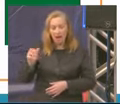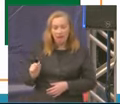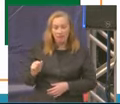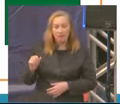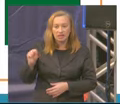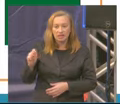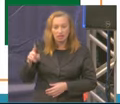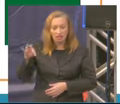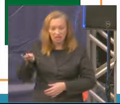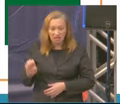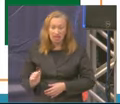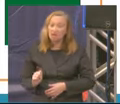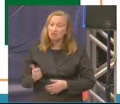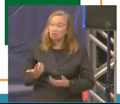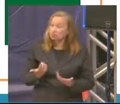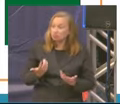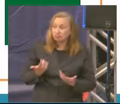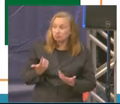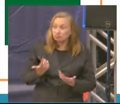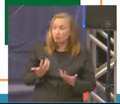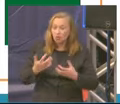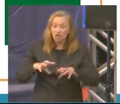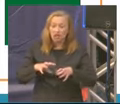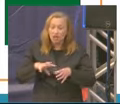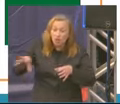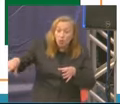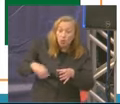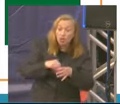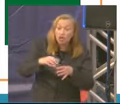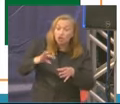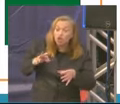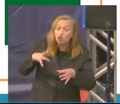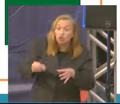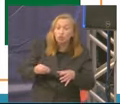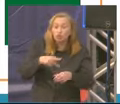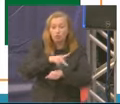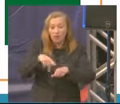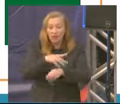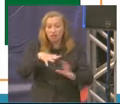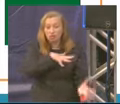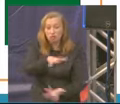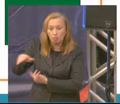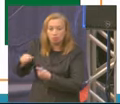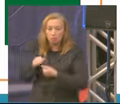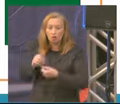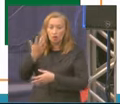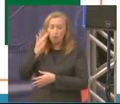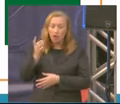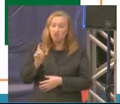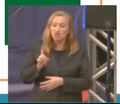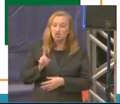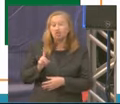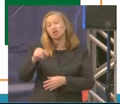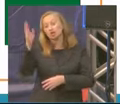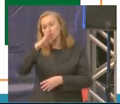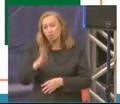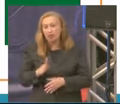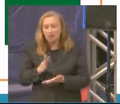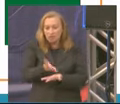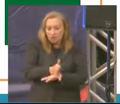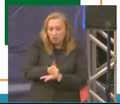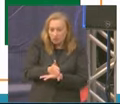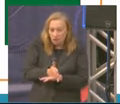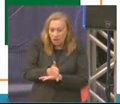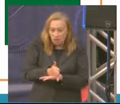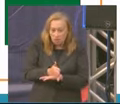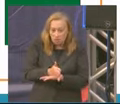todos os países do mundo, porque iria poluir o diagrama e também não iria contribuir para isso. Acho que a posição do Brasil é essa mesmo, é em cima do muro, a gente não tem que se meter nessa